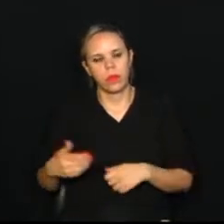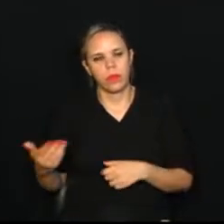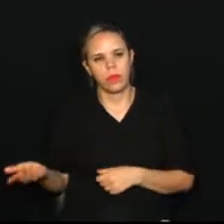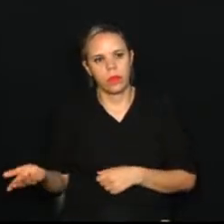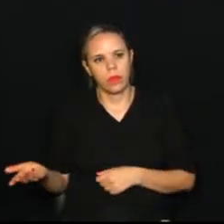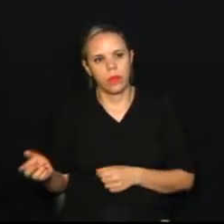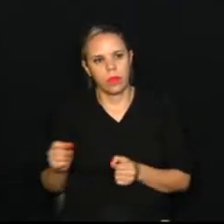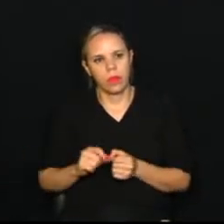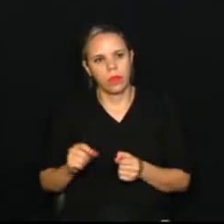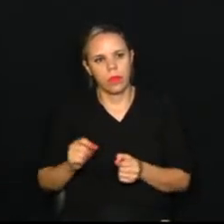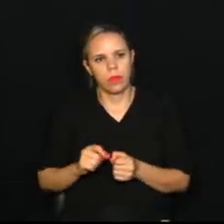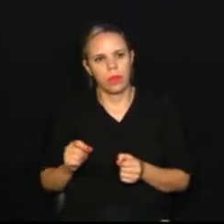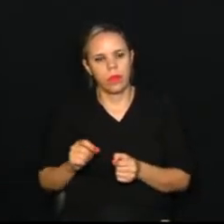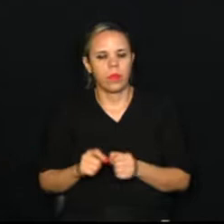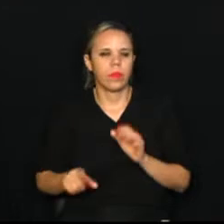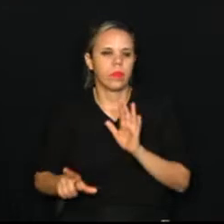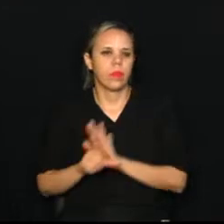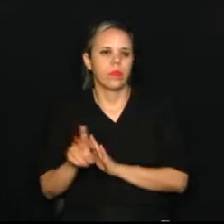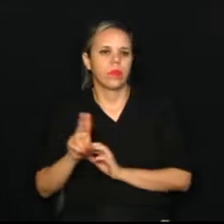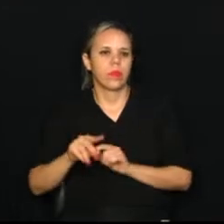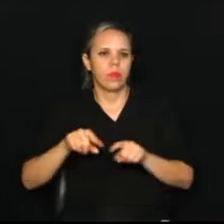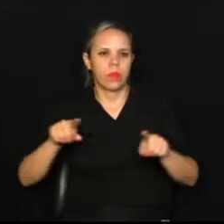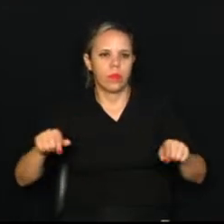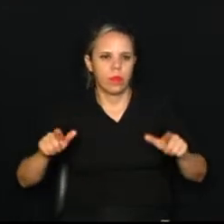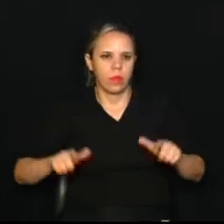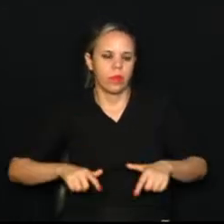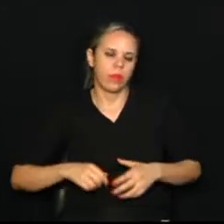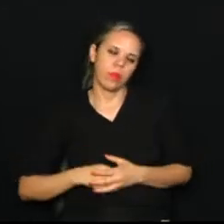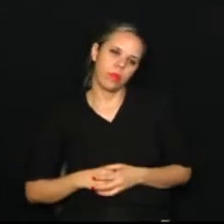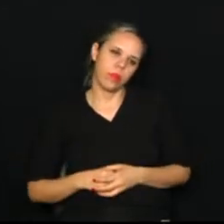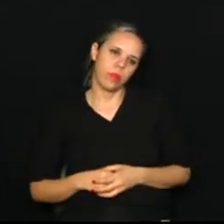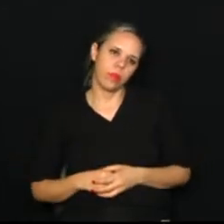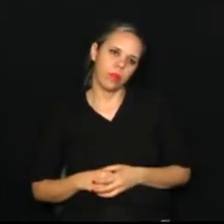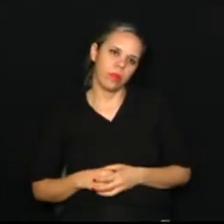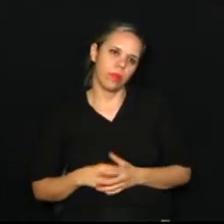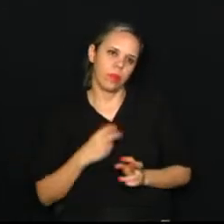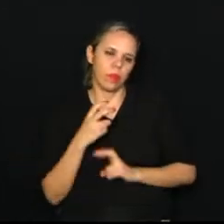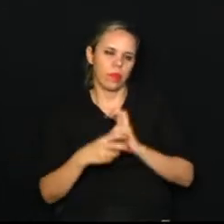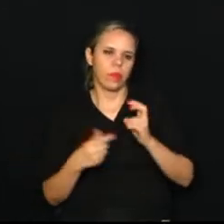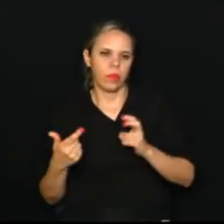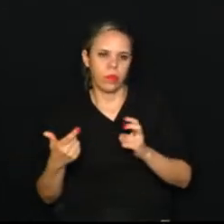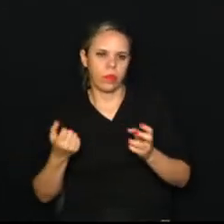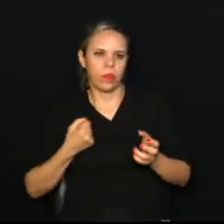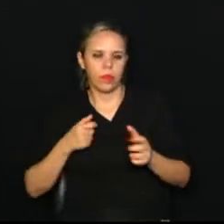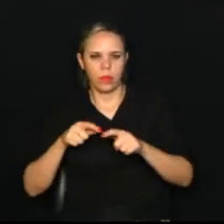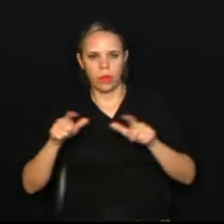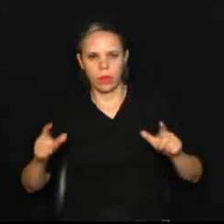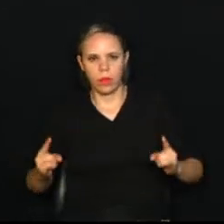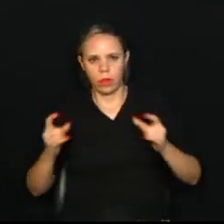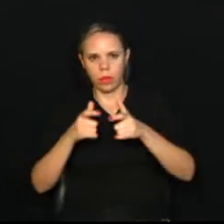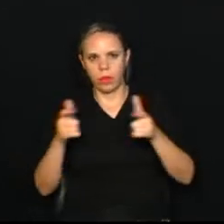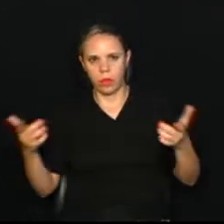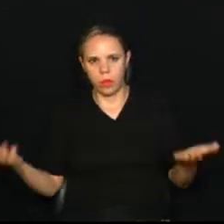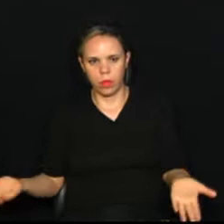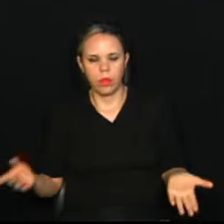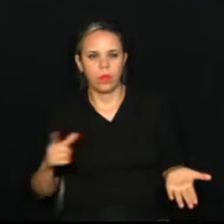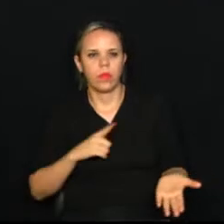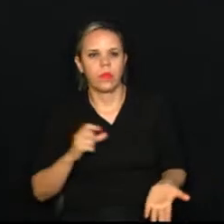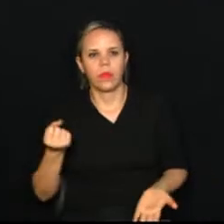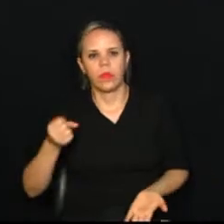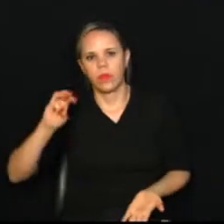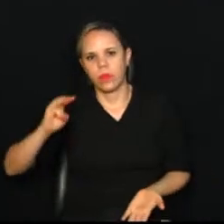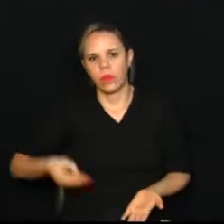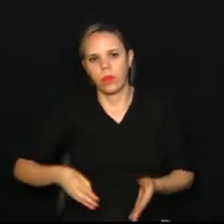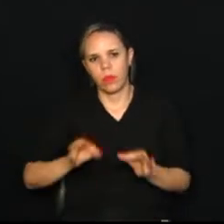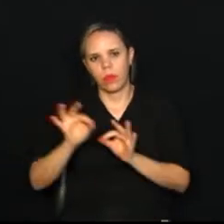de fazer uma lei de uso e ocupação do solo para o Parque 2, que é muito maior, que tem 8 milhões de